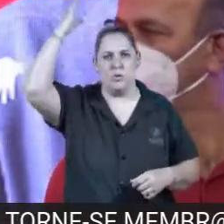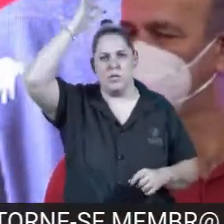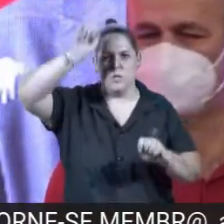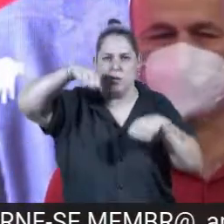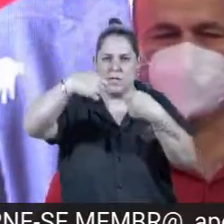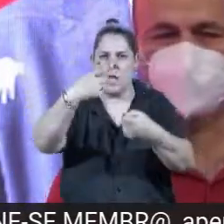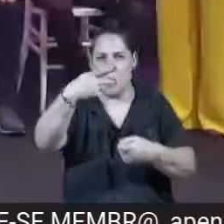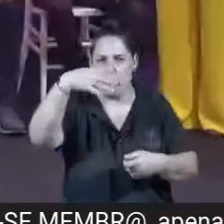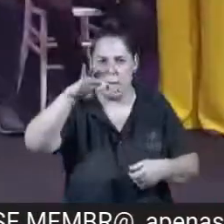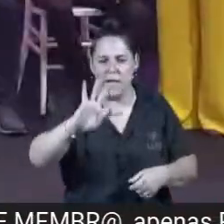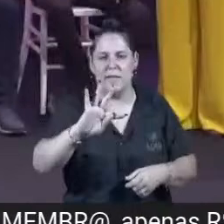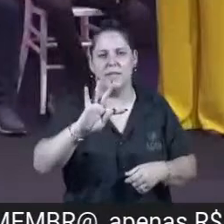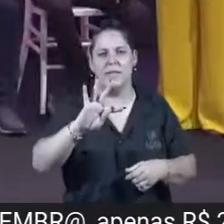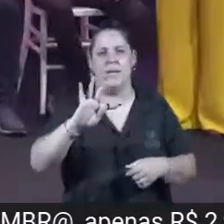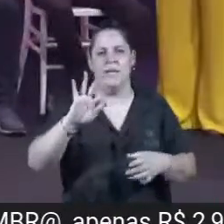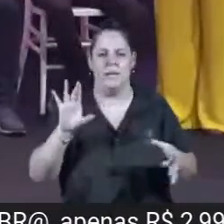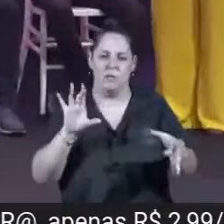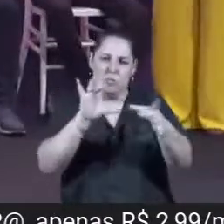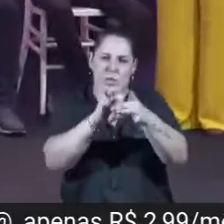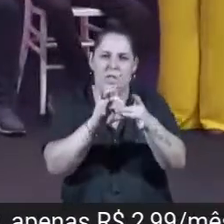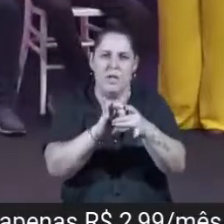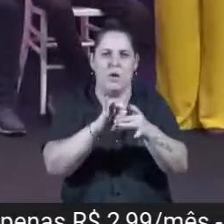cá. Deus lhe abençoe.